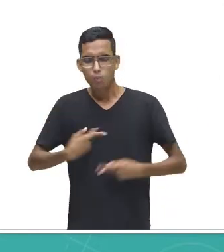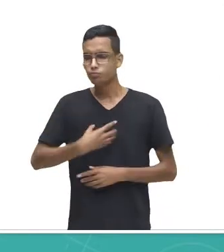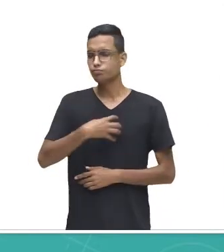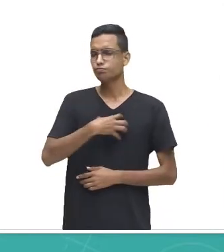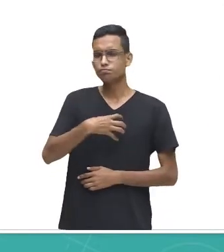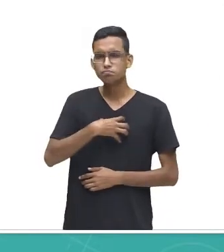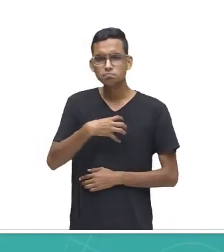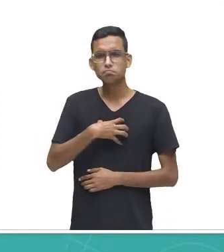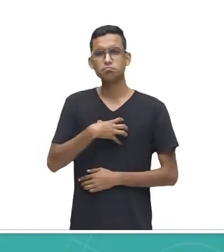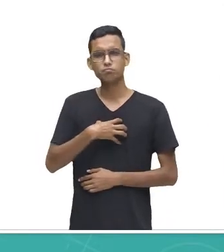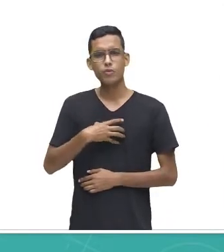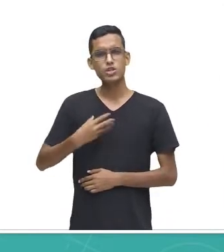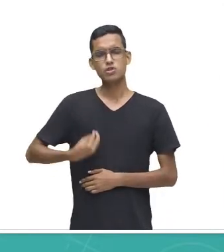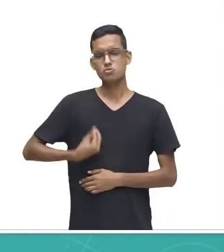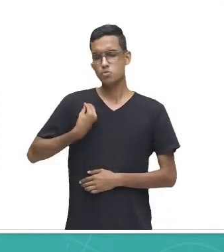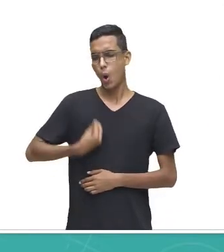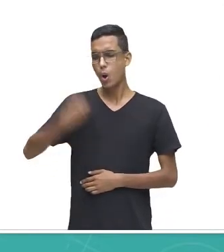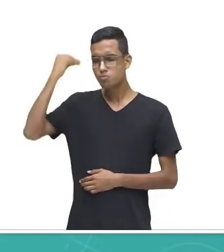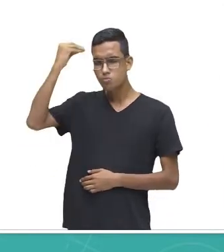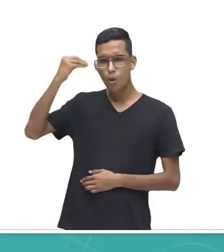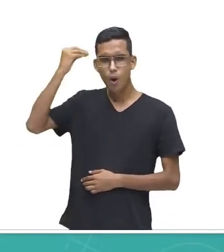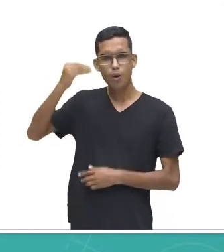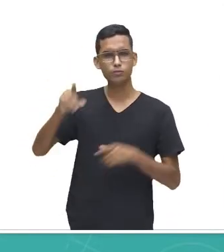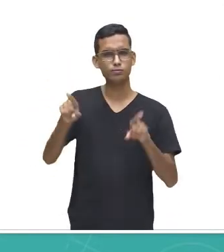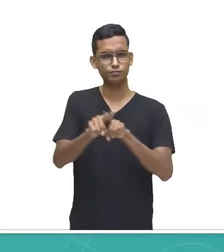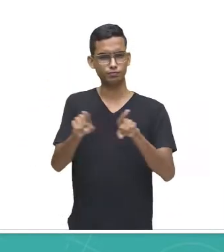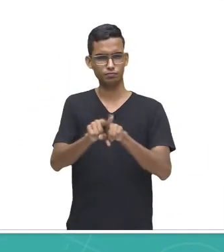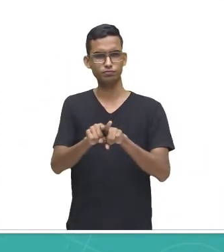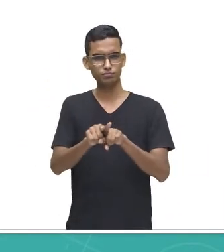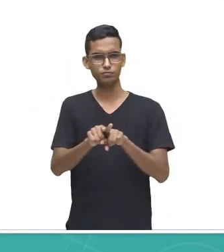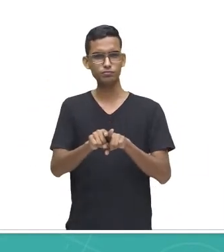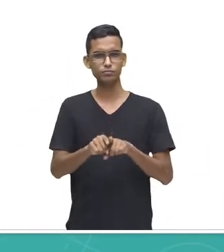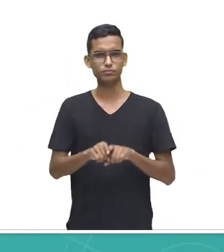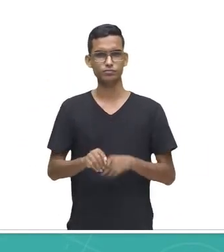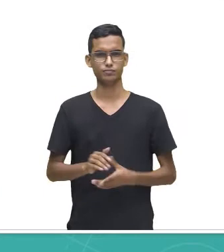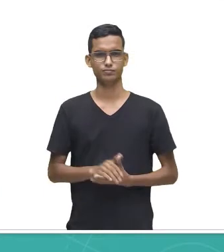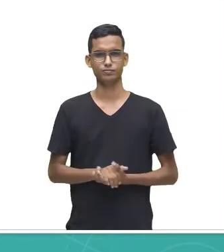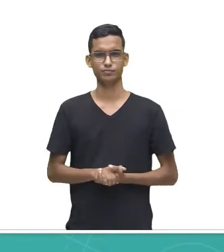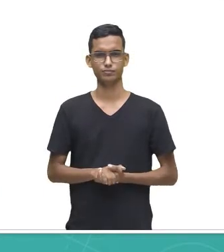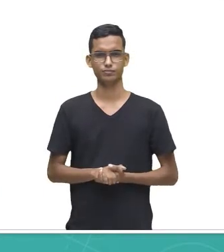né? Olha aqui para mim, por favor.